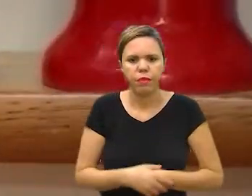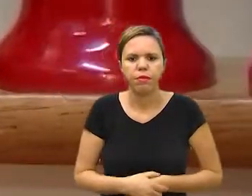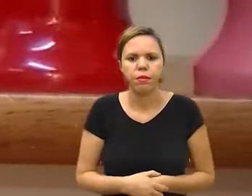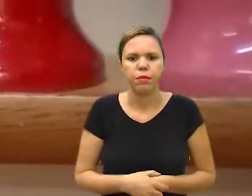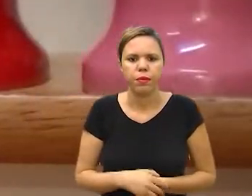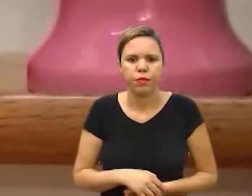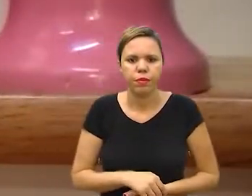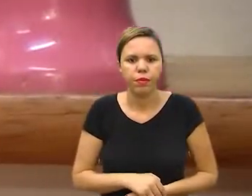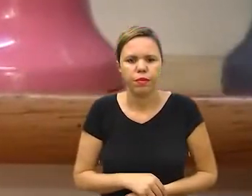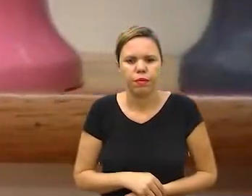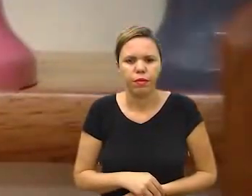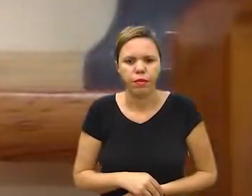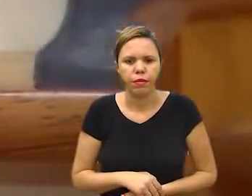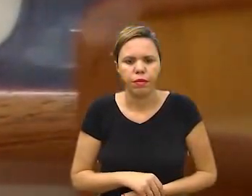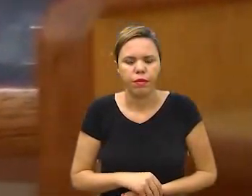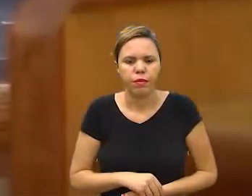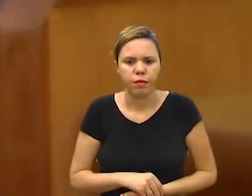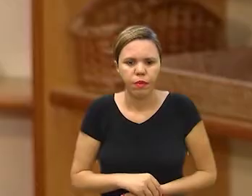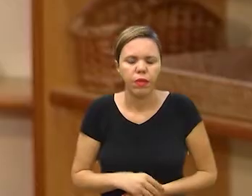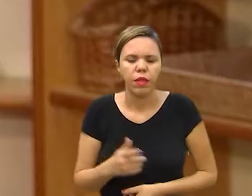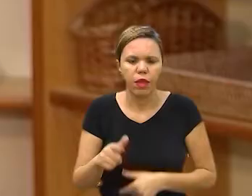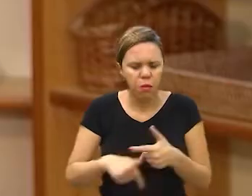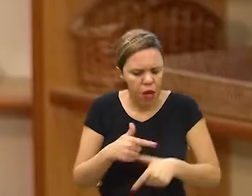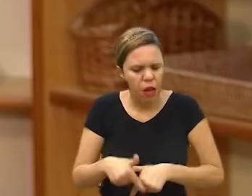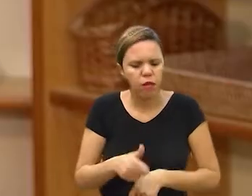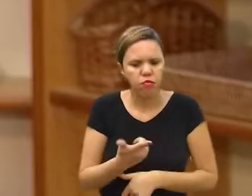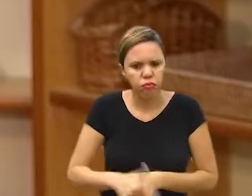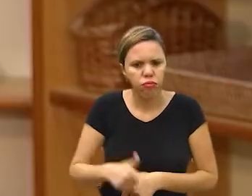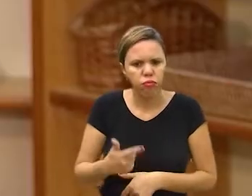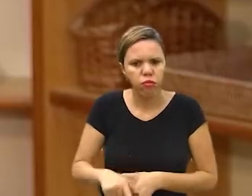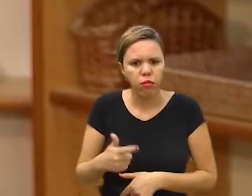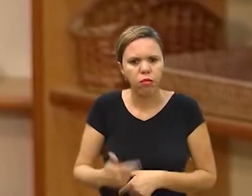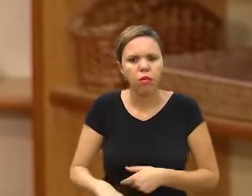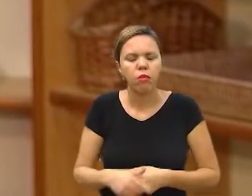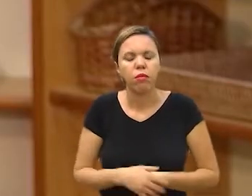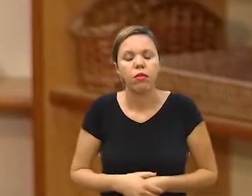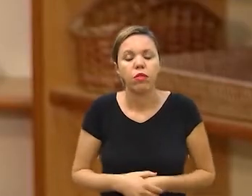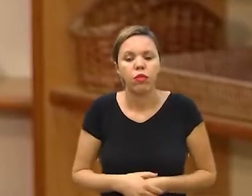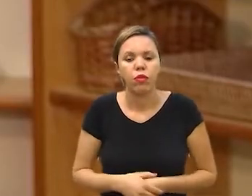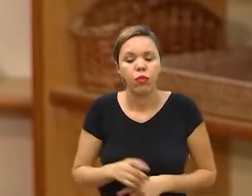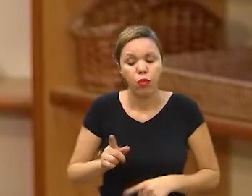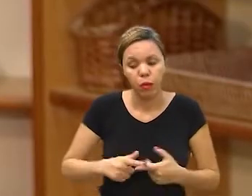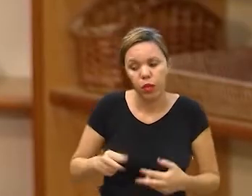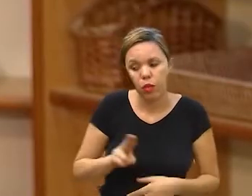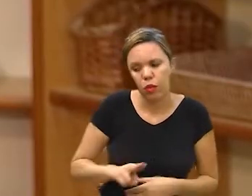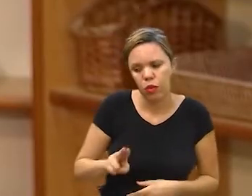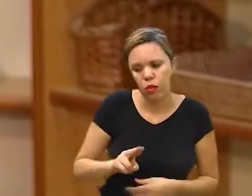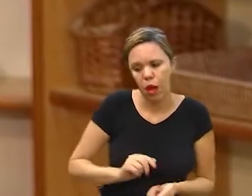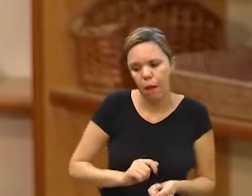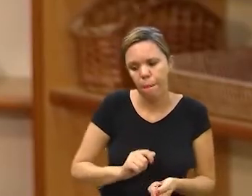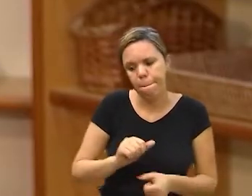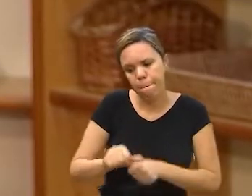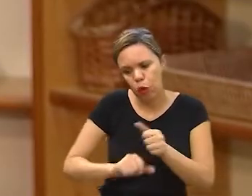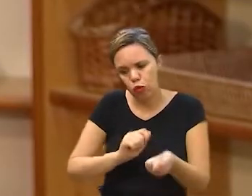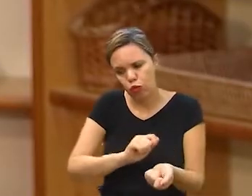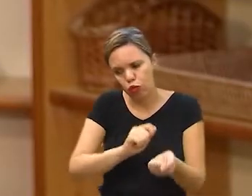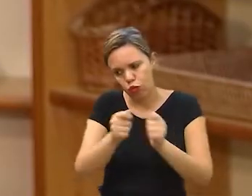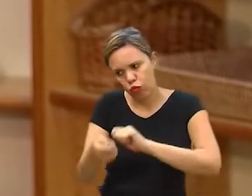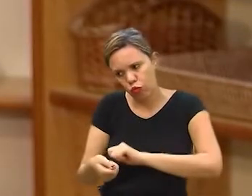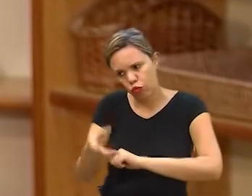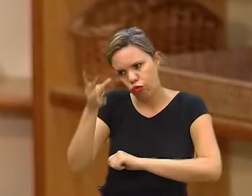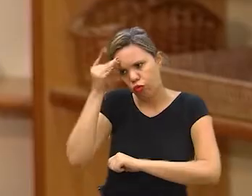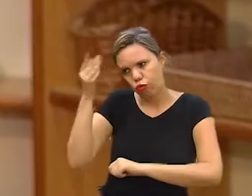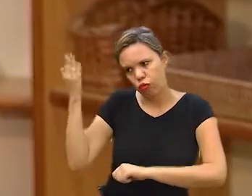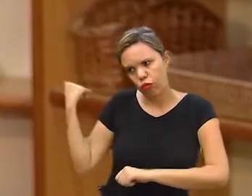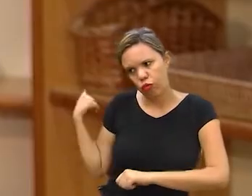dia, trabalhando repetidamente, porque quando ela faz de novo um material, ela mudou já, ela já tem algo que ela já